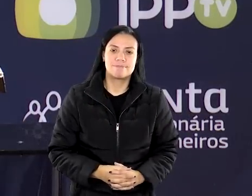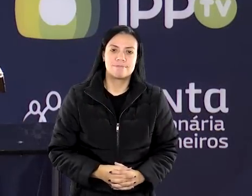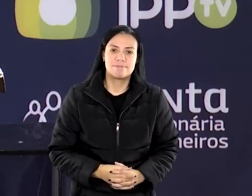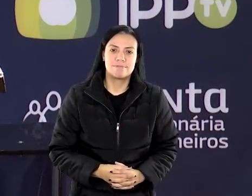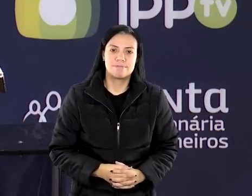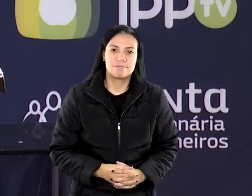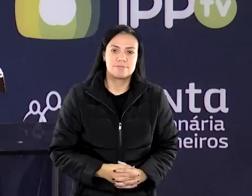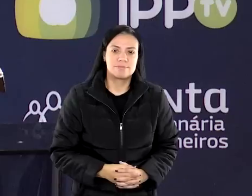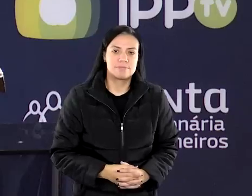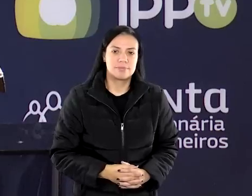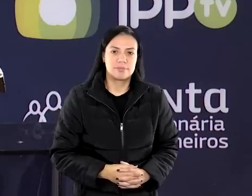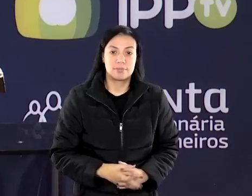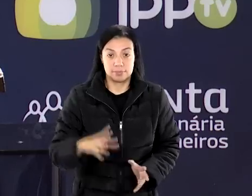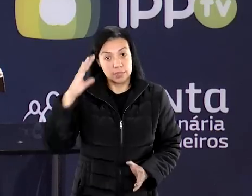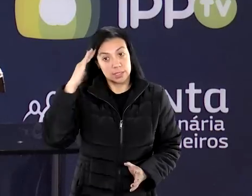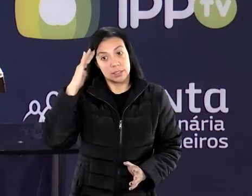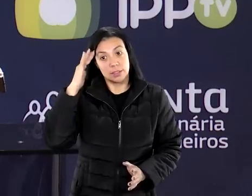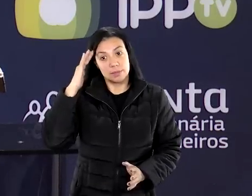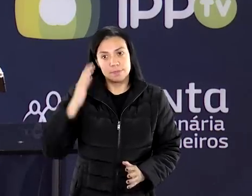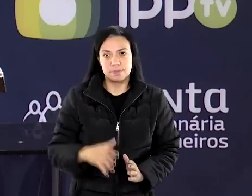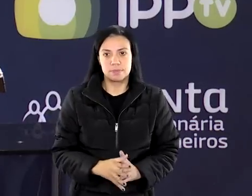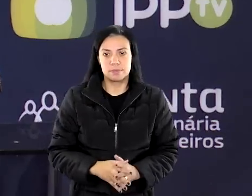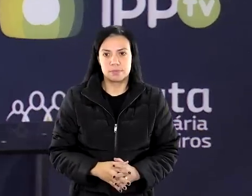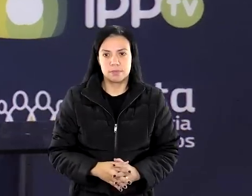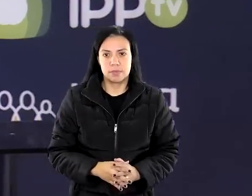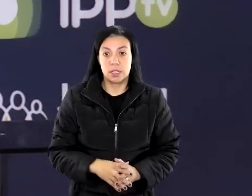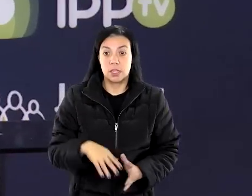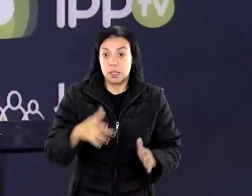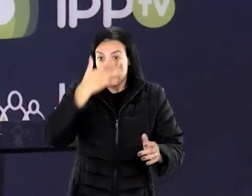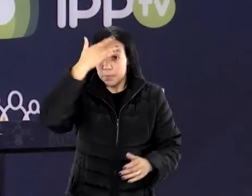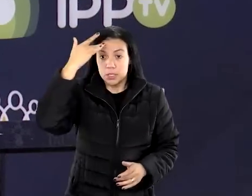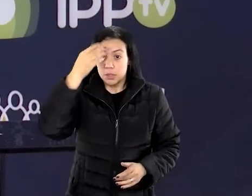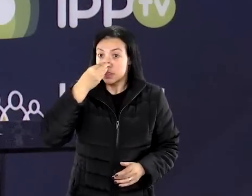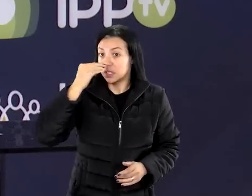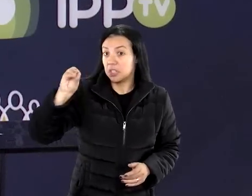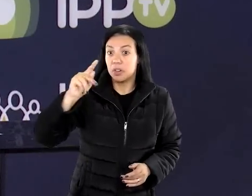Está entendendo? Você sofre críticas, você sofre rejeição.